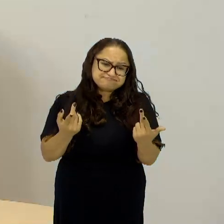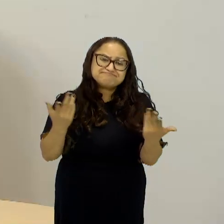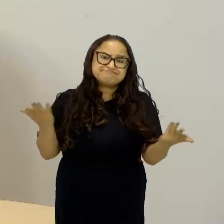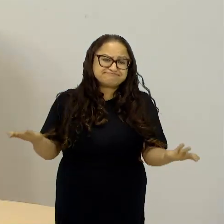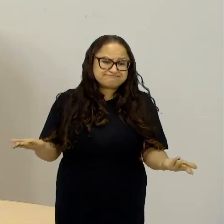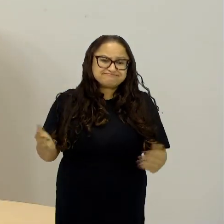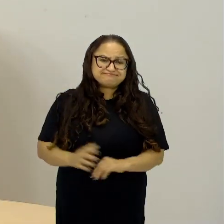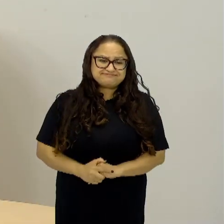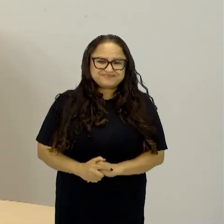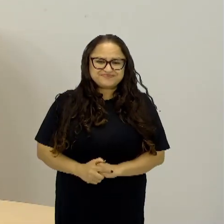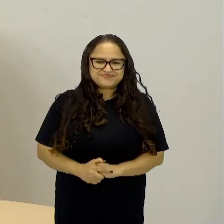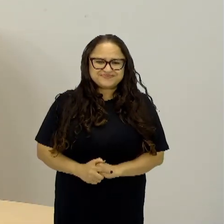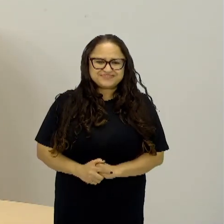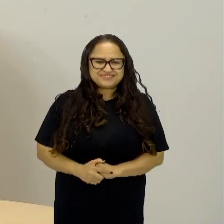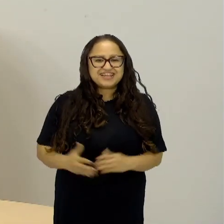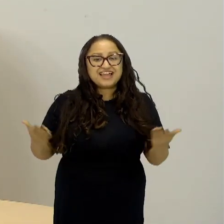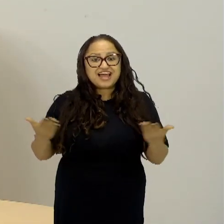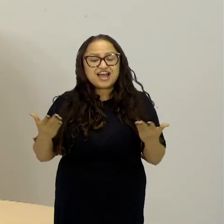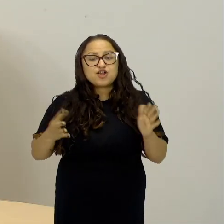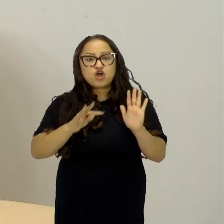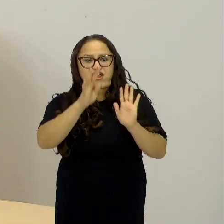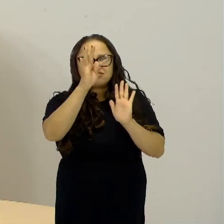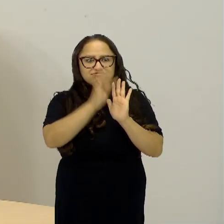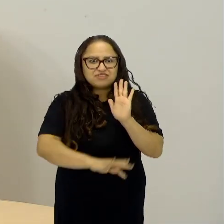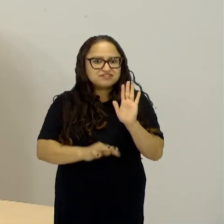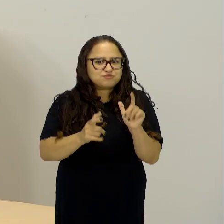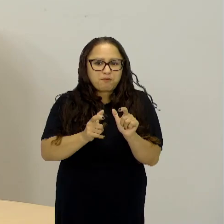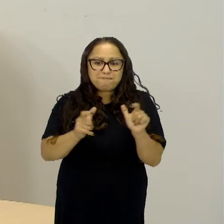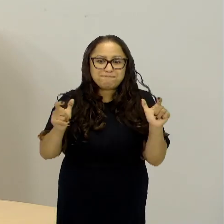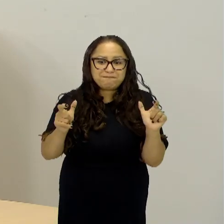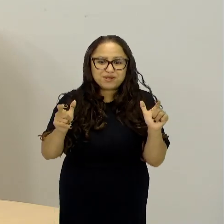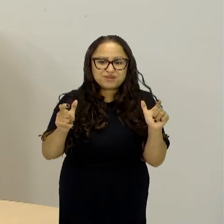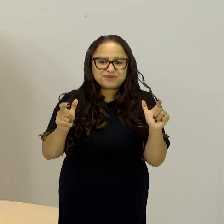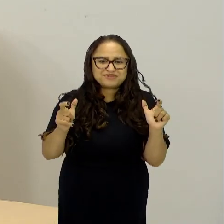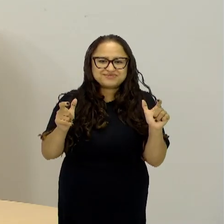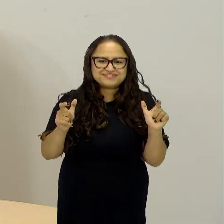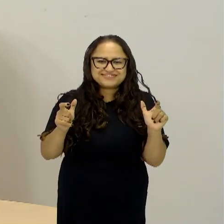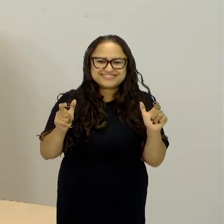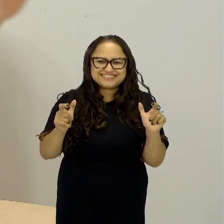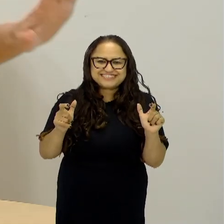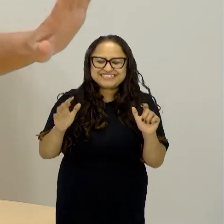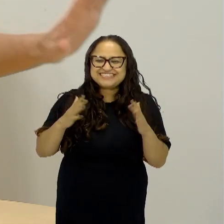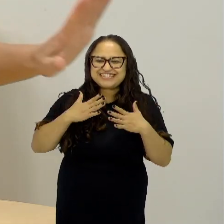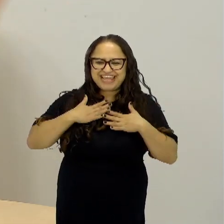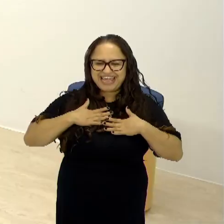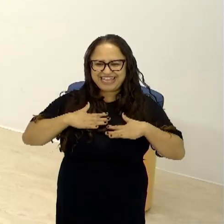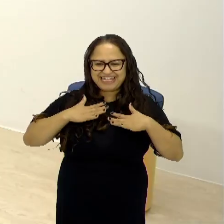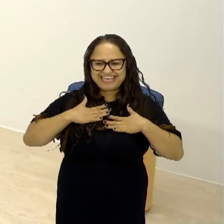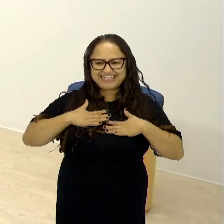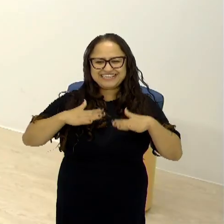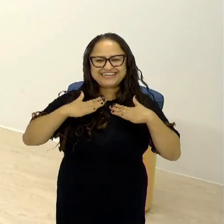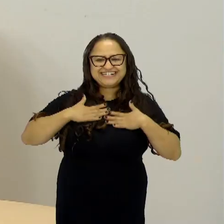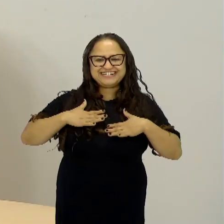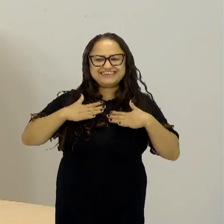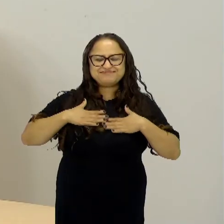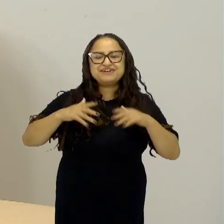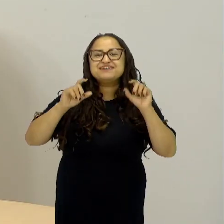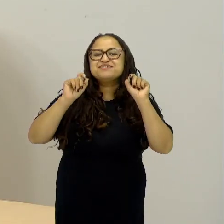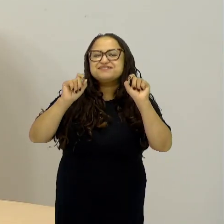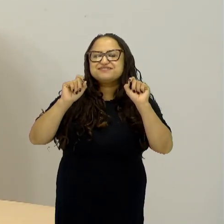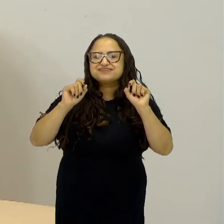vamos pular isso aqui. Tá bacana. E vamos para um texto enorme que o professor... Então, ó, deixando claro, calma aí. Enorme é bacana.